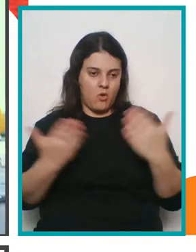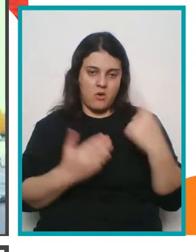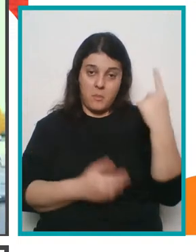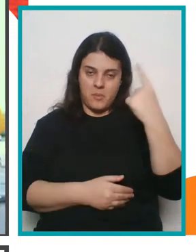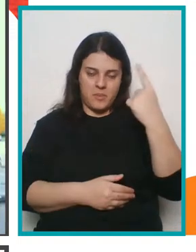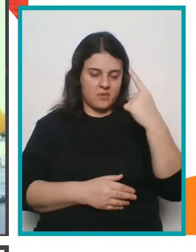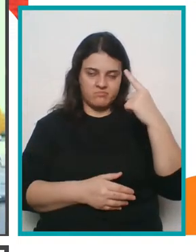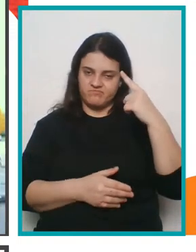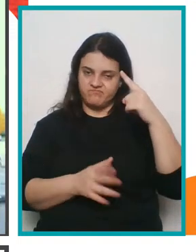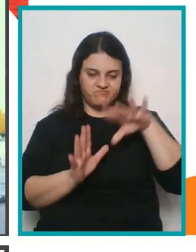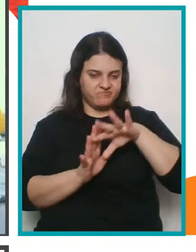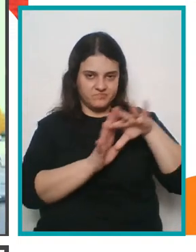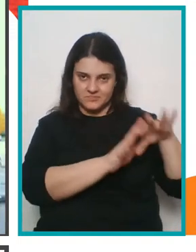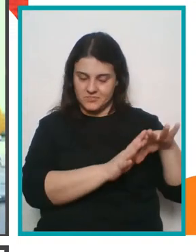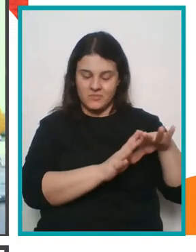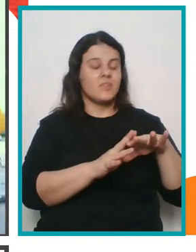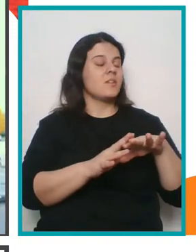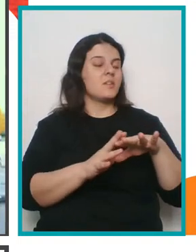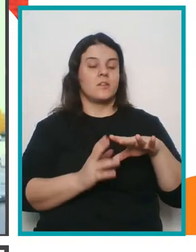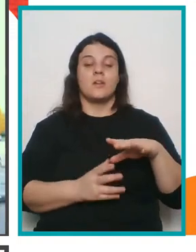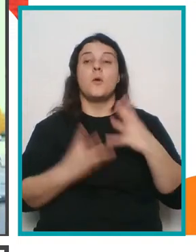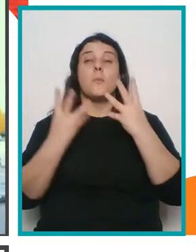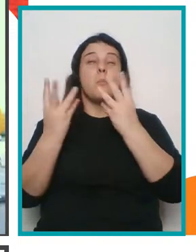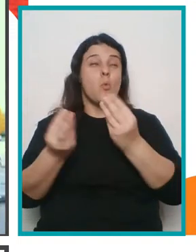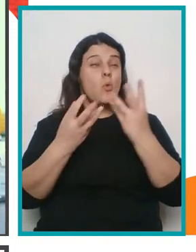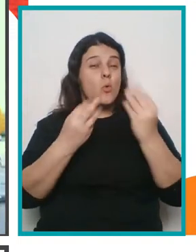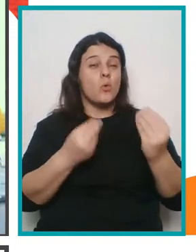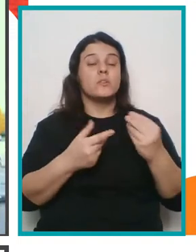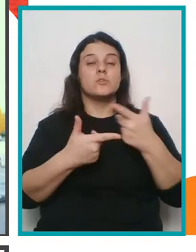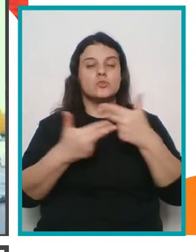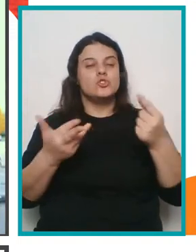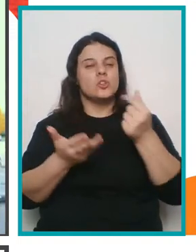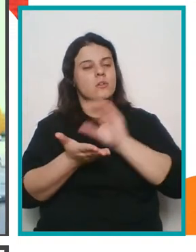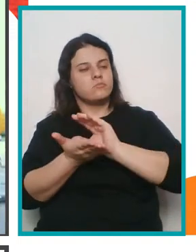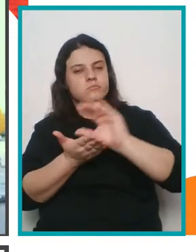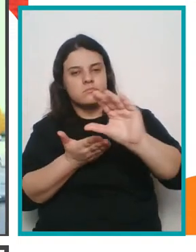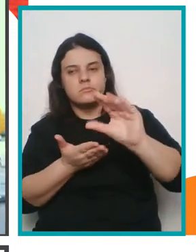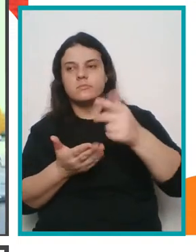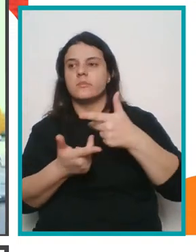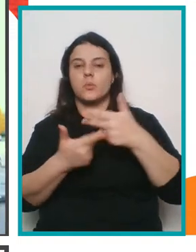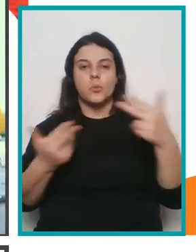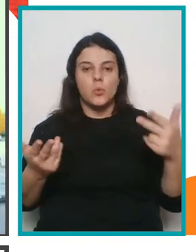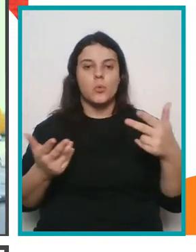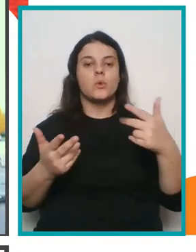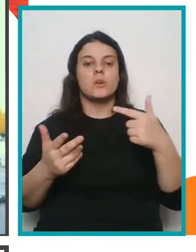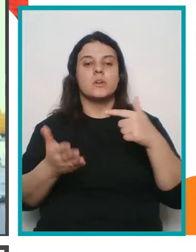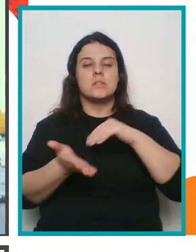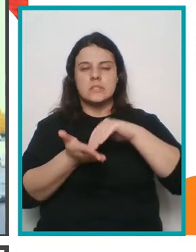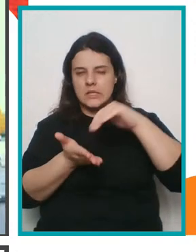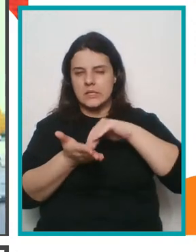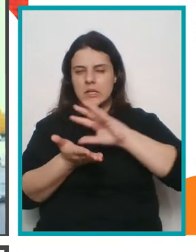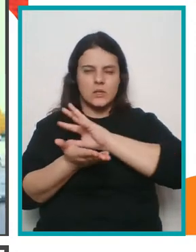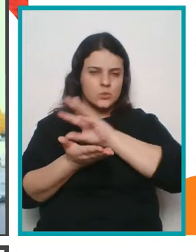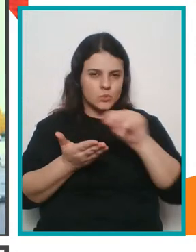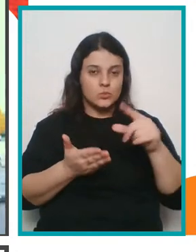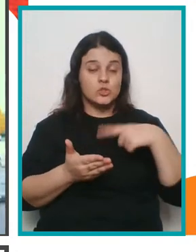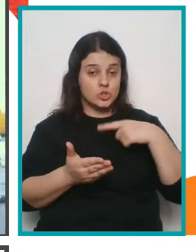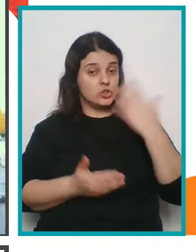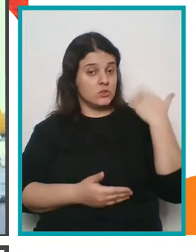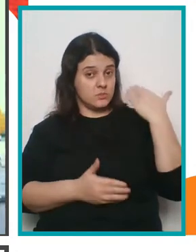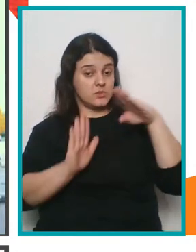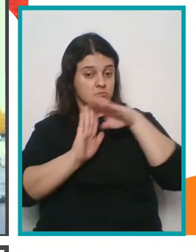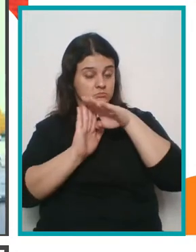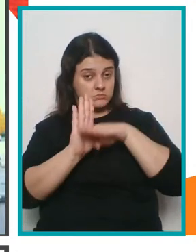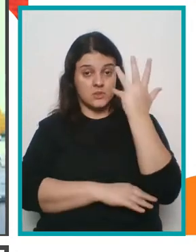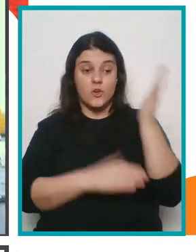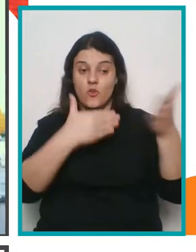agenda climática foram fechadas e não estão funcionando plenamente. E, bom, conversar